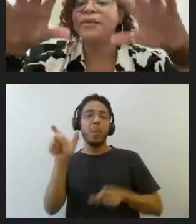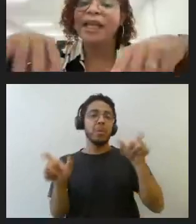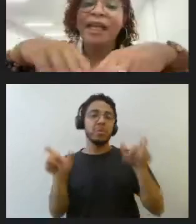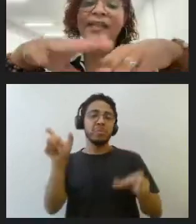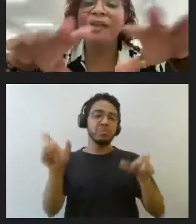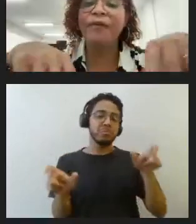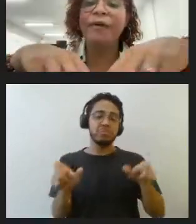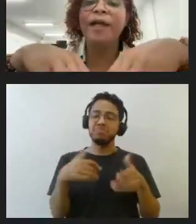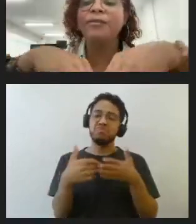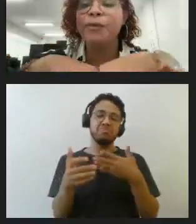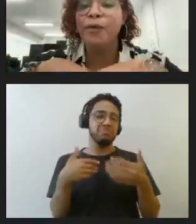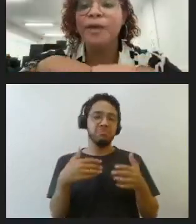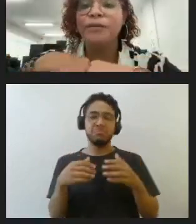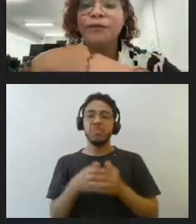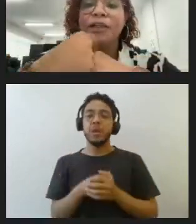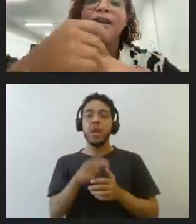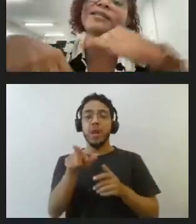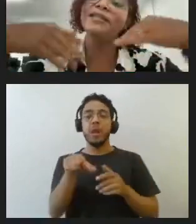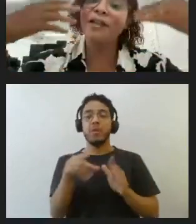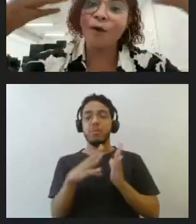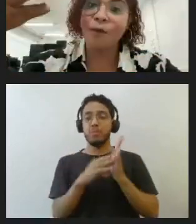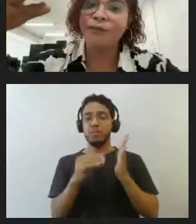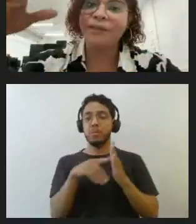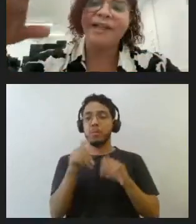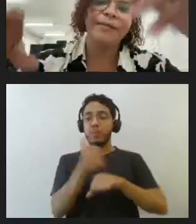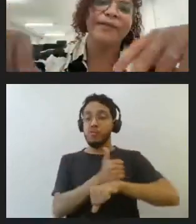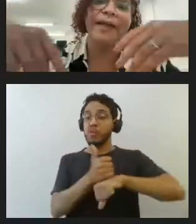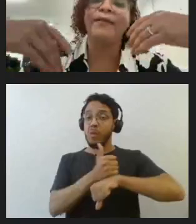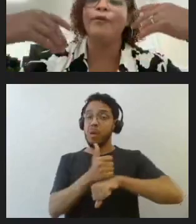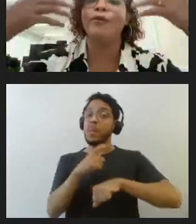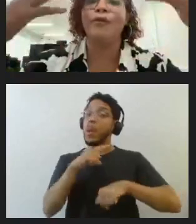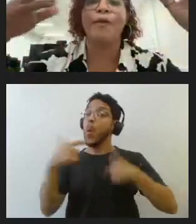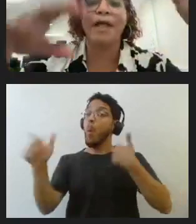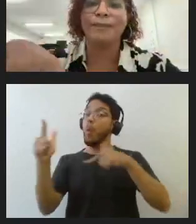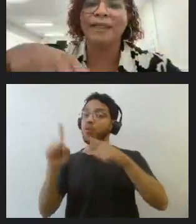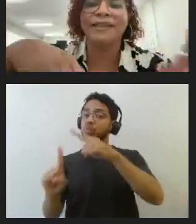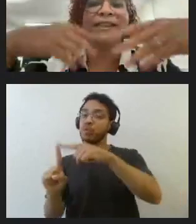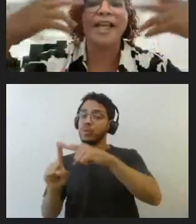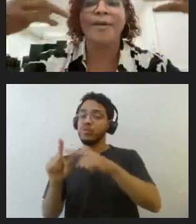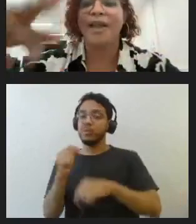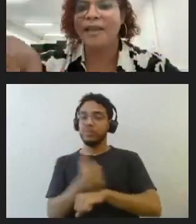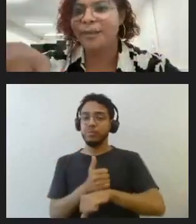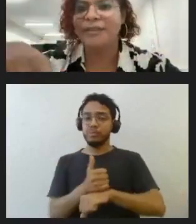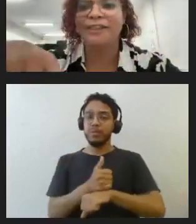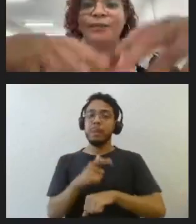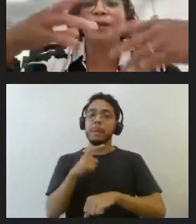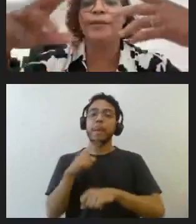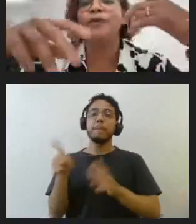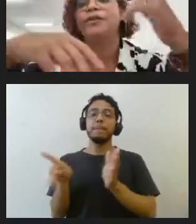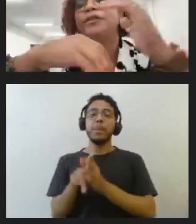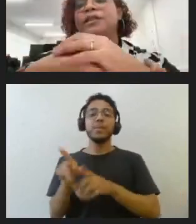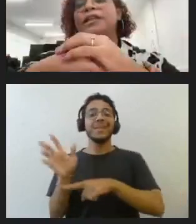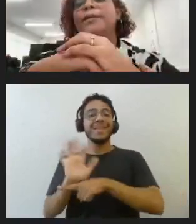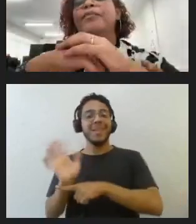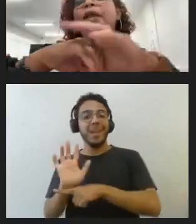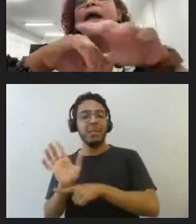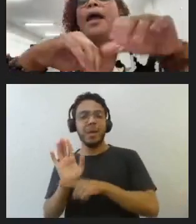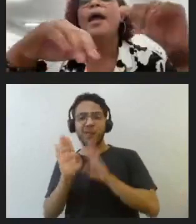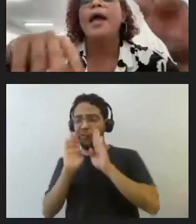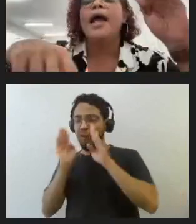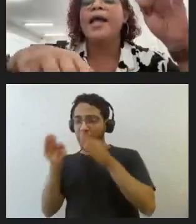enfim. Esse é um formato um pouco mais profissional. E existem outros, tá? Tem outro formato para cinema, que é específico também, roteiro de